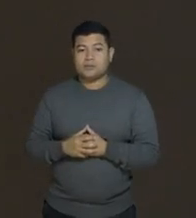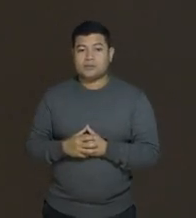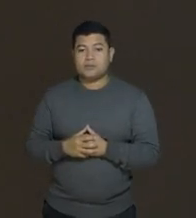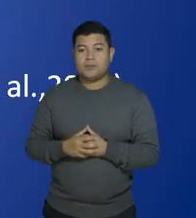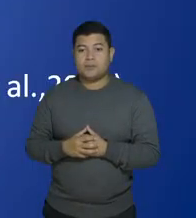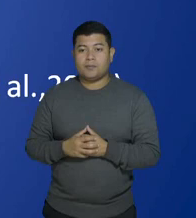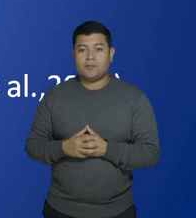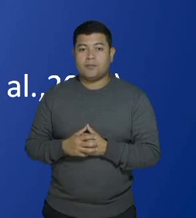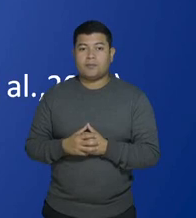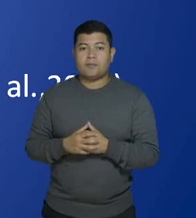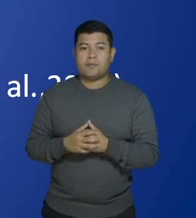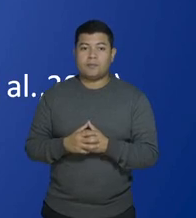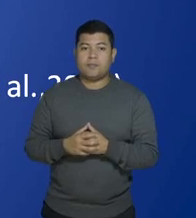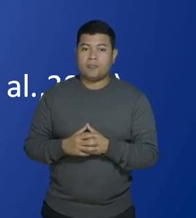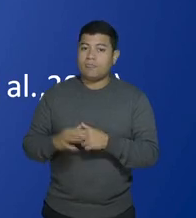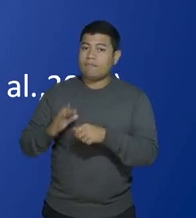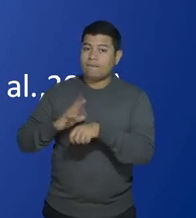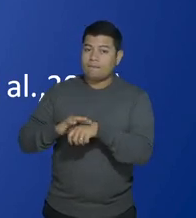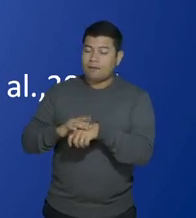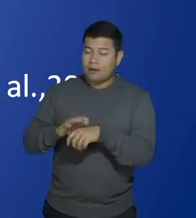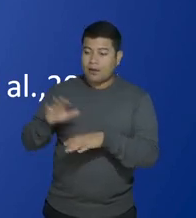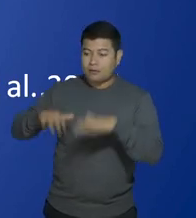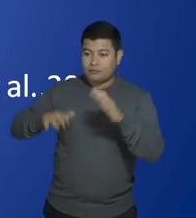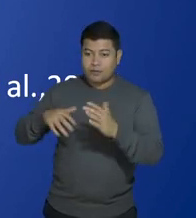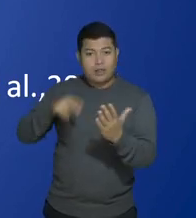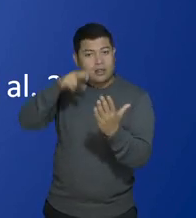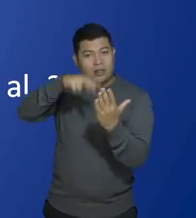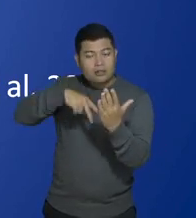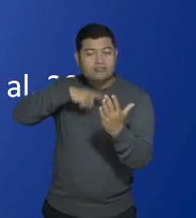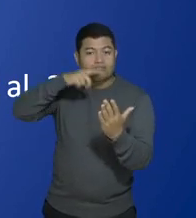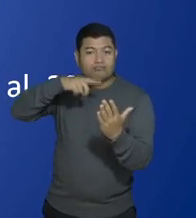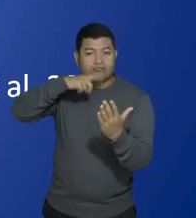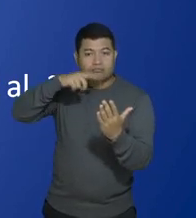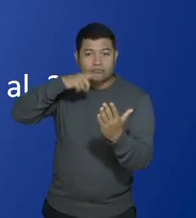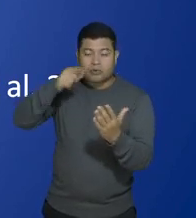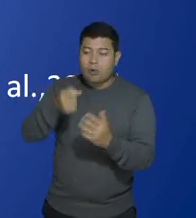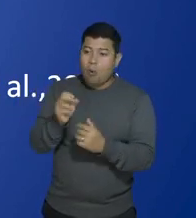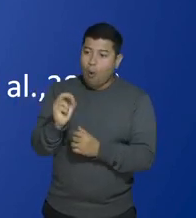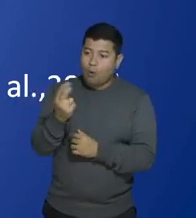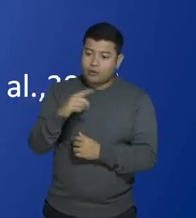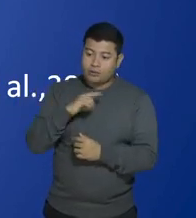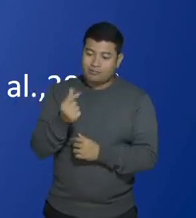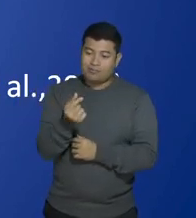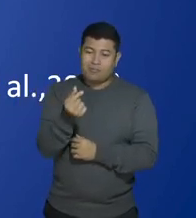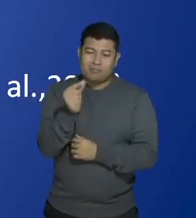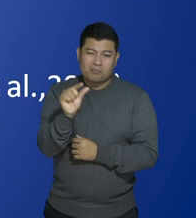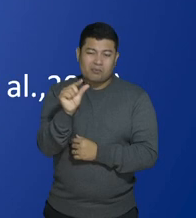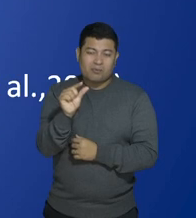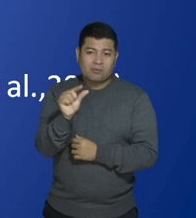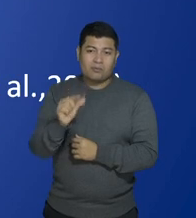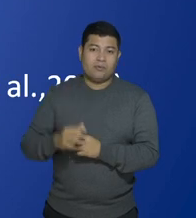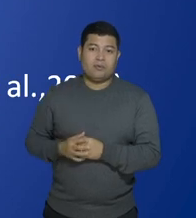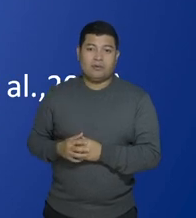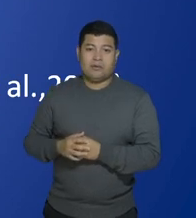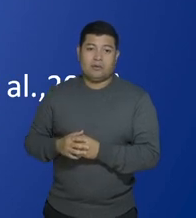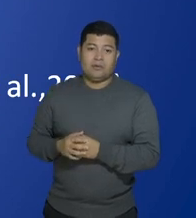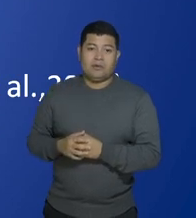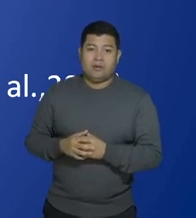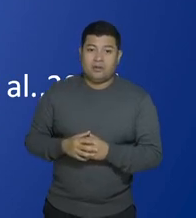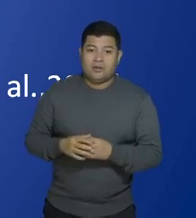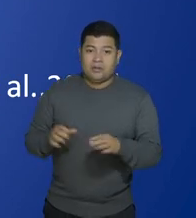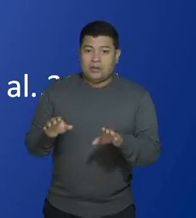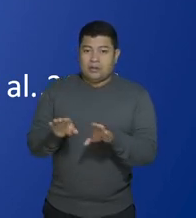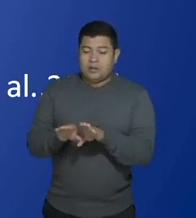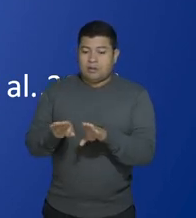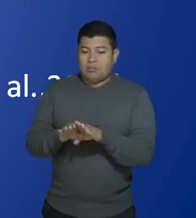criança com pouca habilidade de leitura apresenta maiores taxas de transtorno psiquiátrico e impacto social ao longo da vida do que indivíduos leitores.